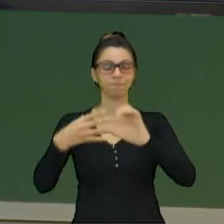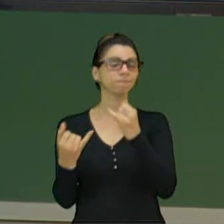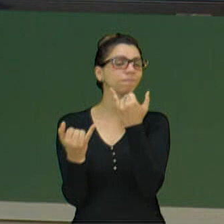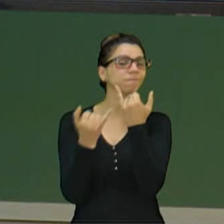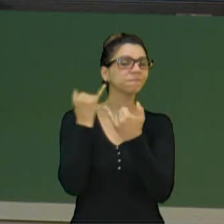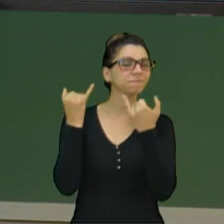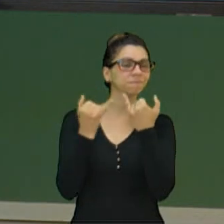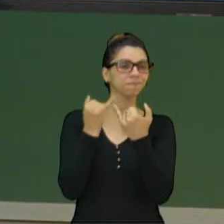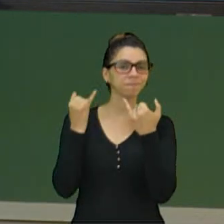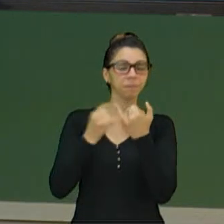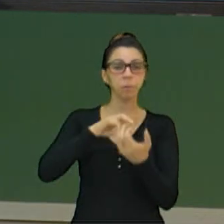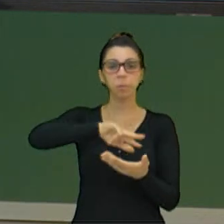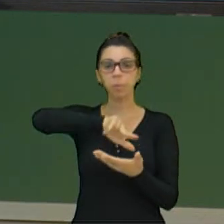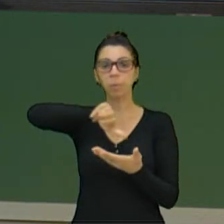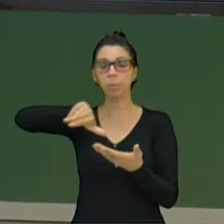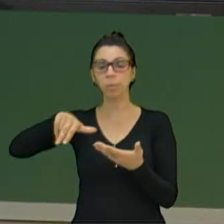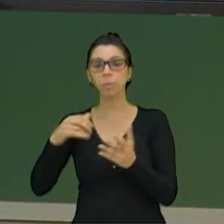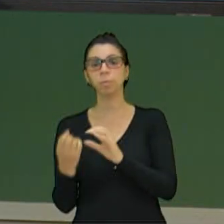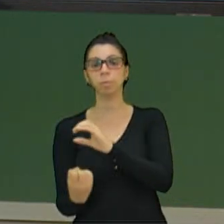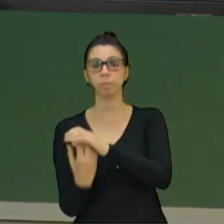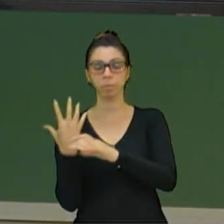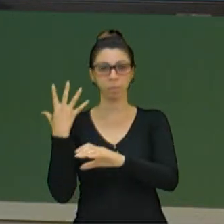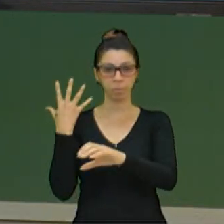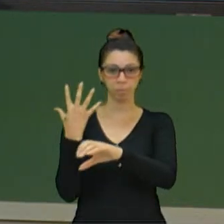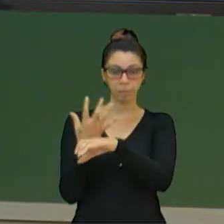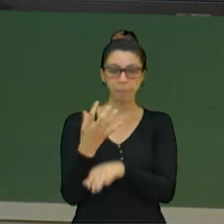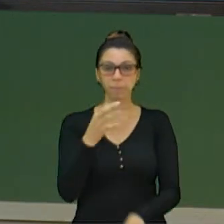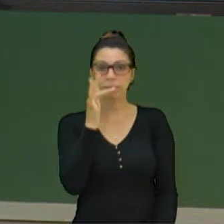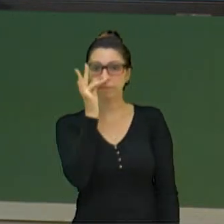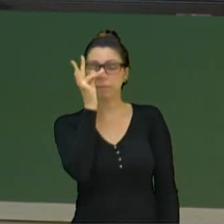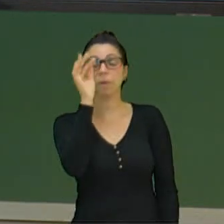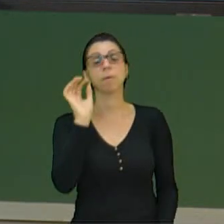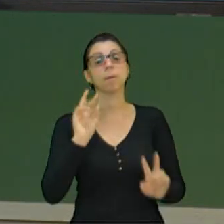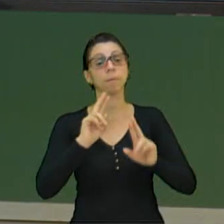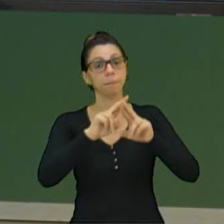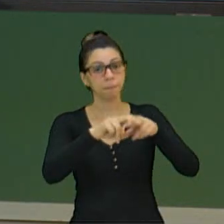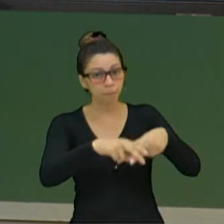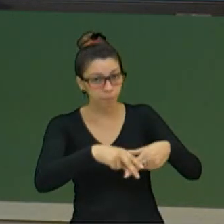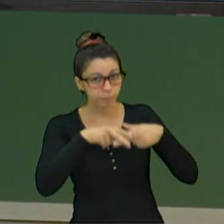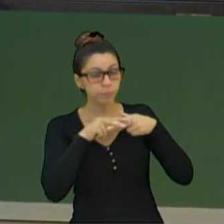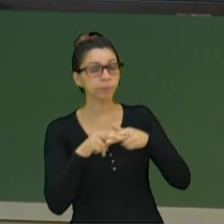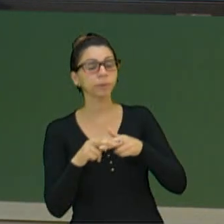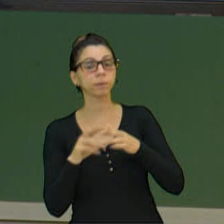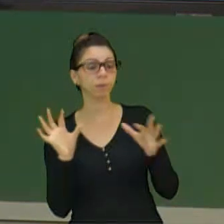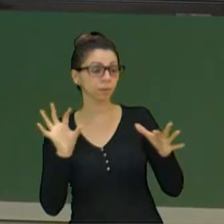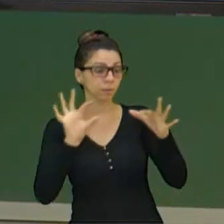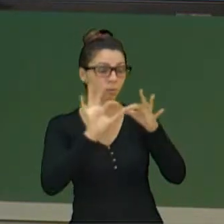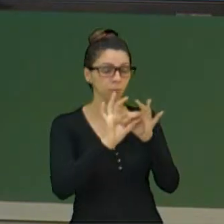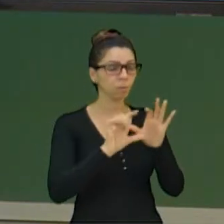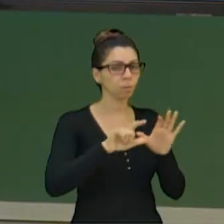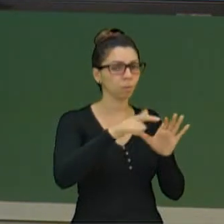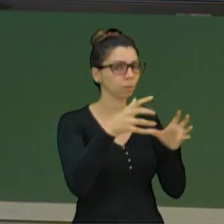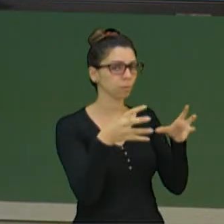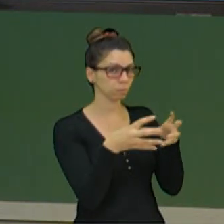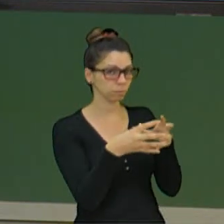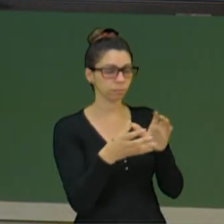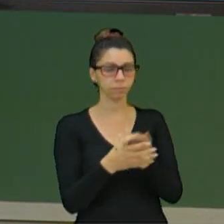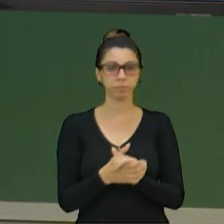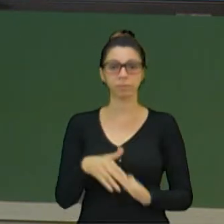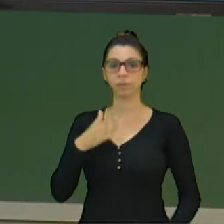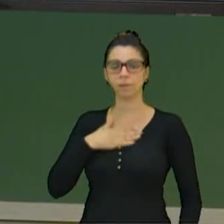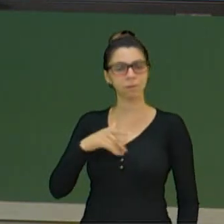parecida com as outras plantas que vão ter flores. Por isso que ela está ligada a esse outro grupo. Mas calma, isso é